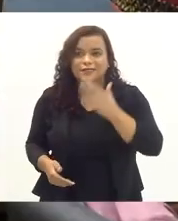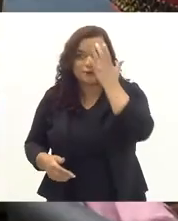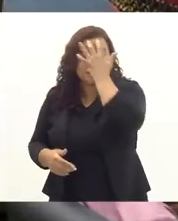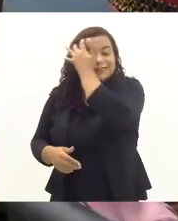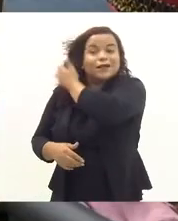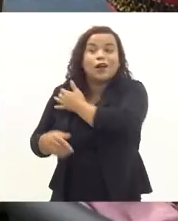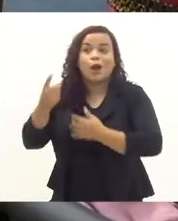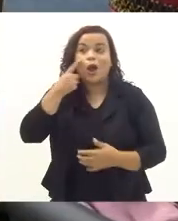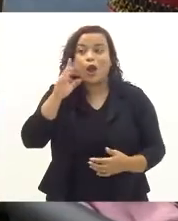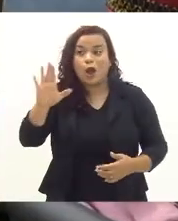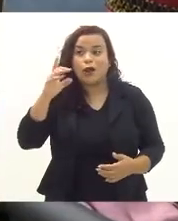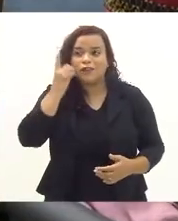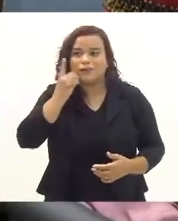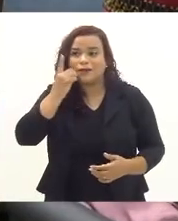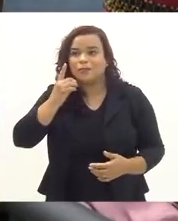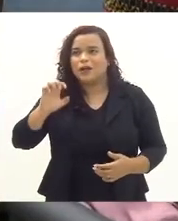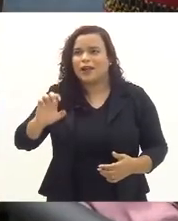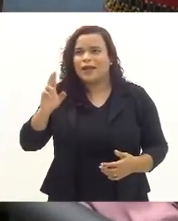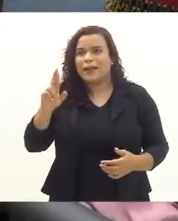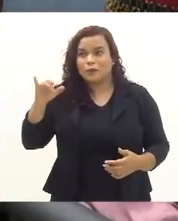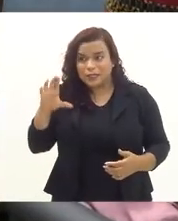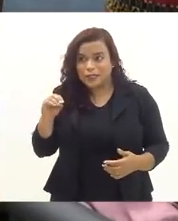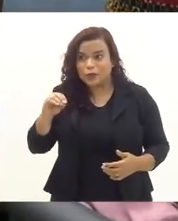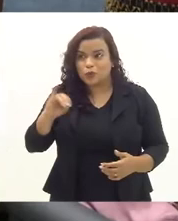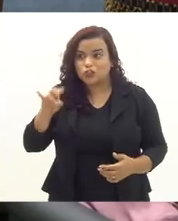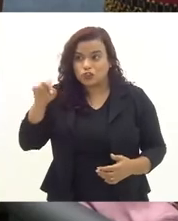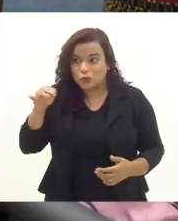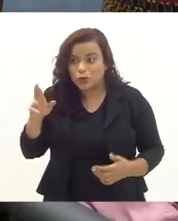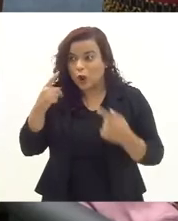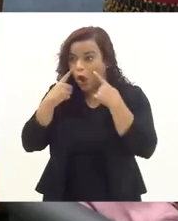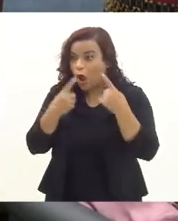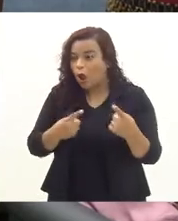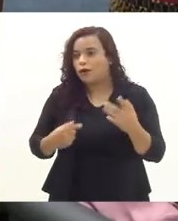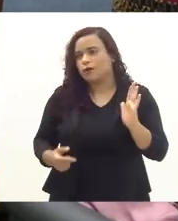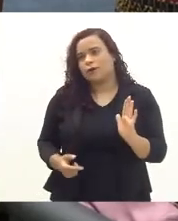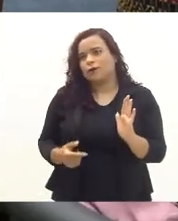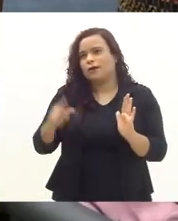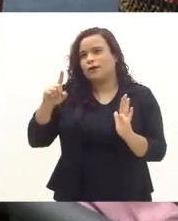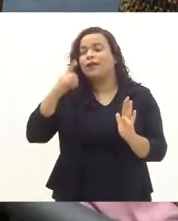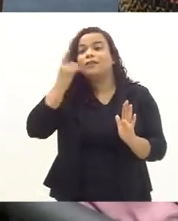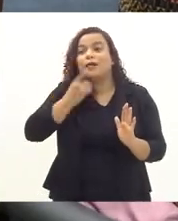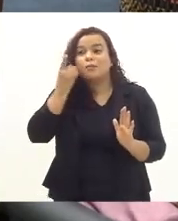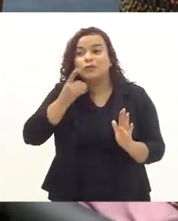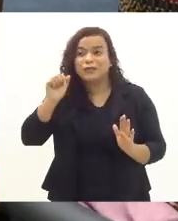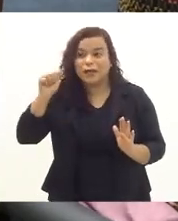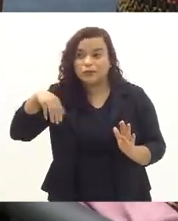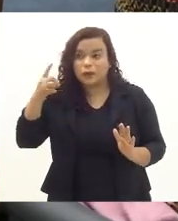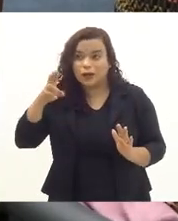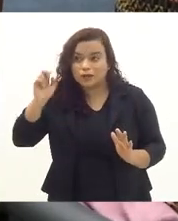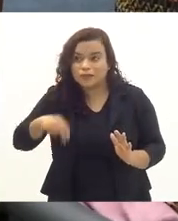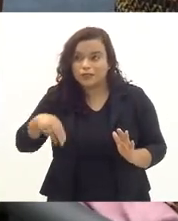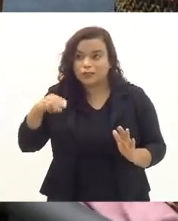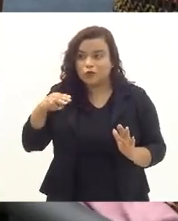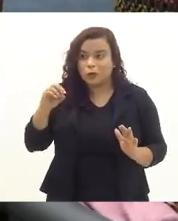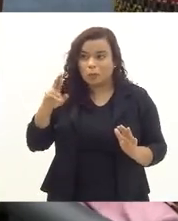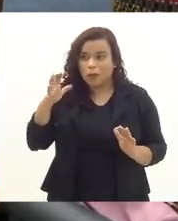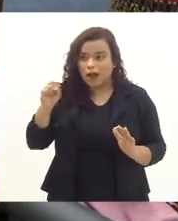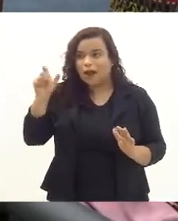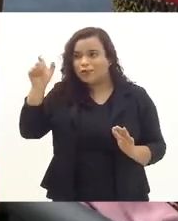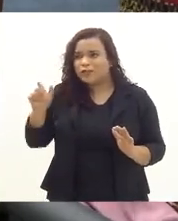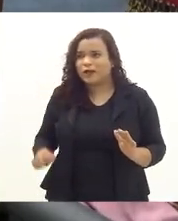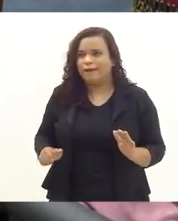só Deputado Eurico Júnior como o deputado Anderson Moraes